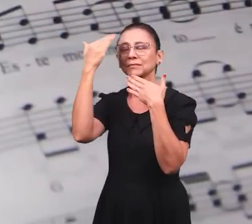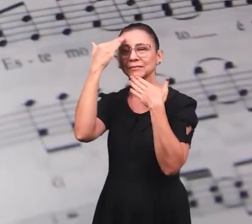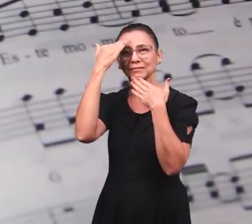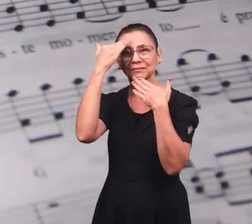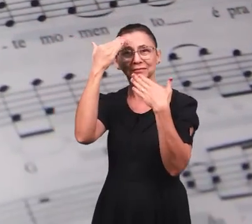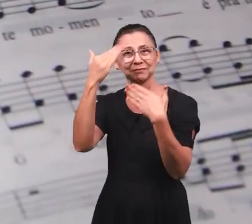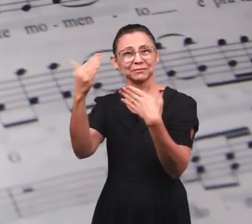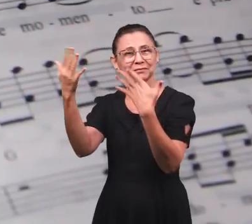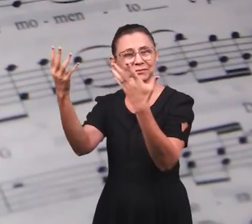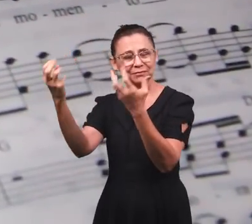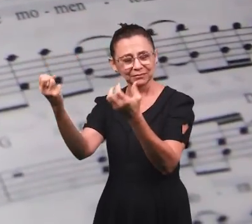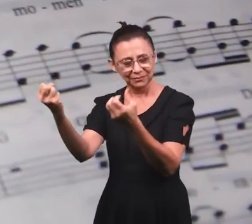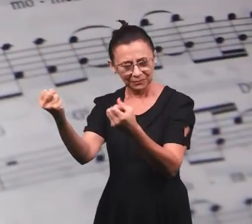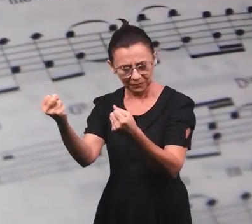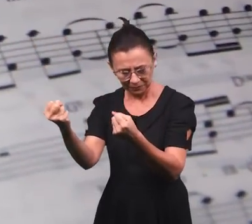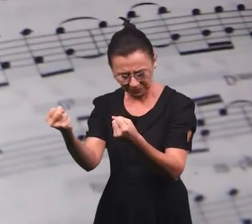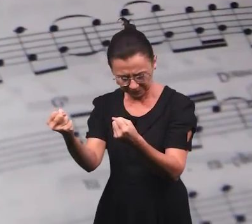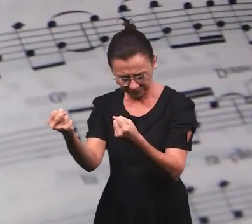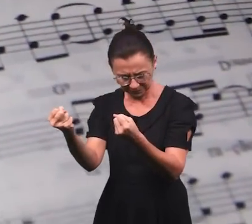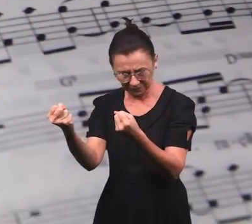louvor, minha